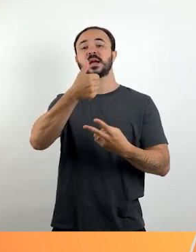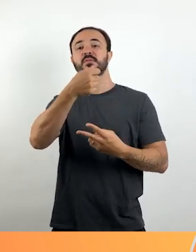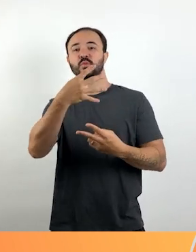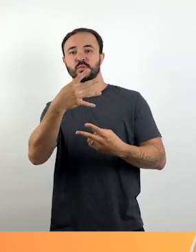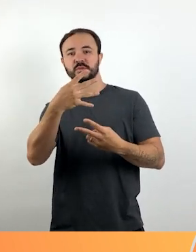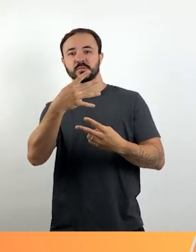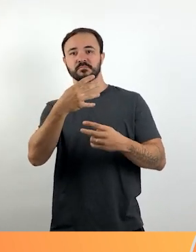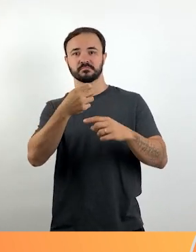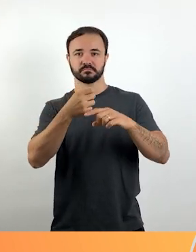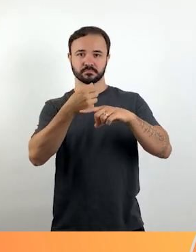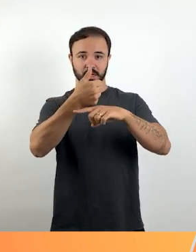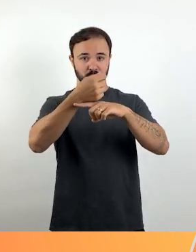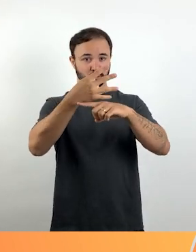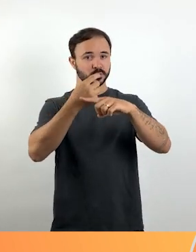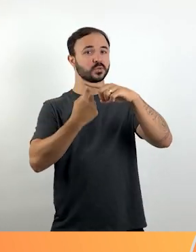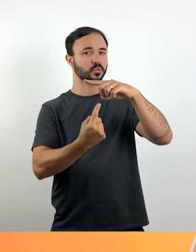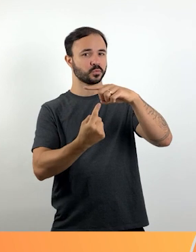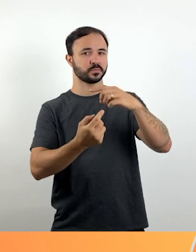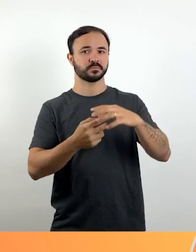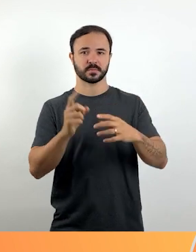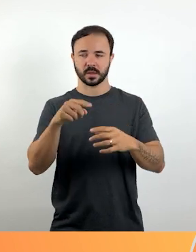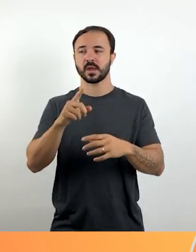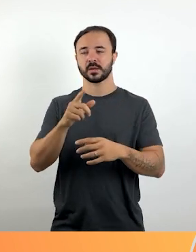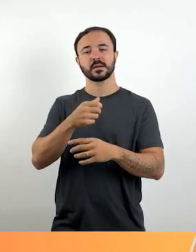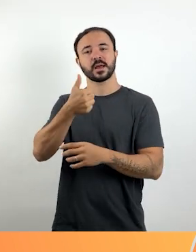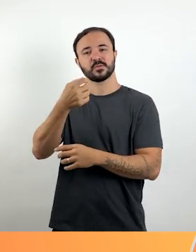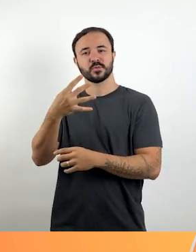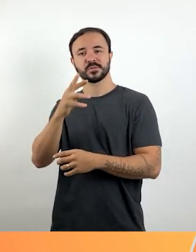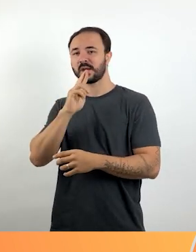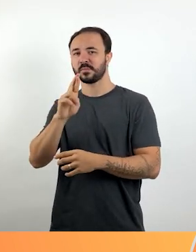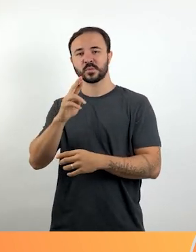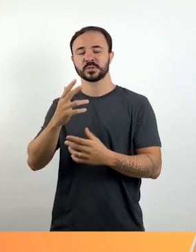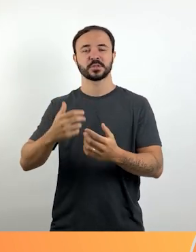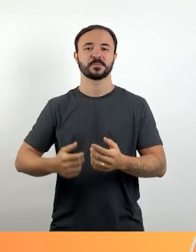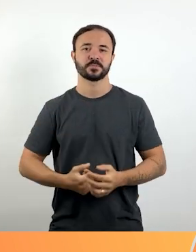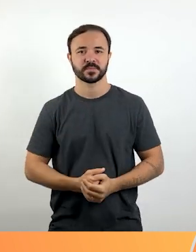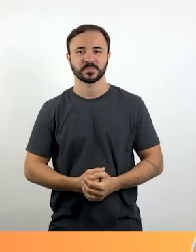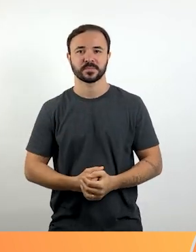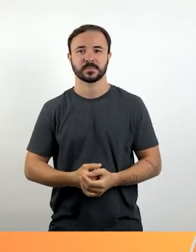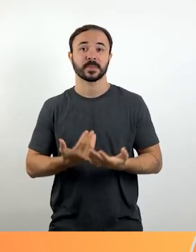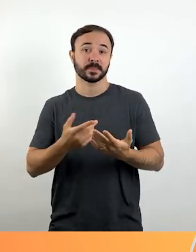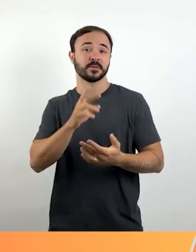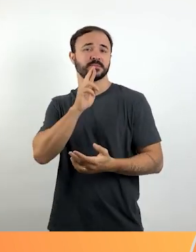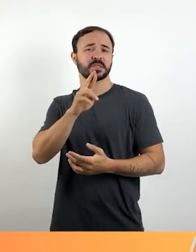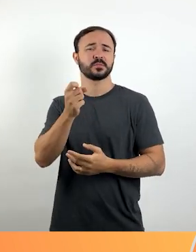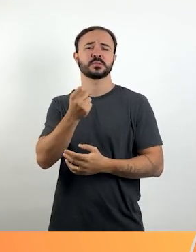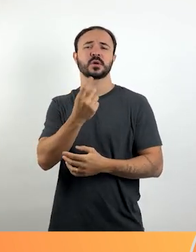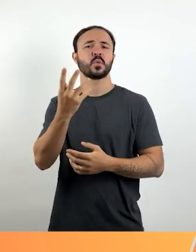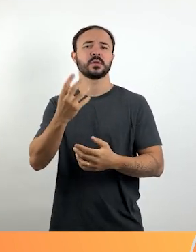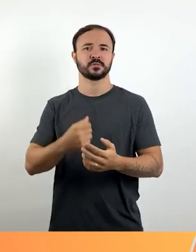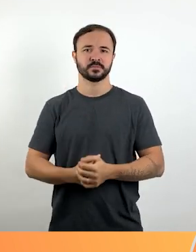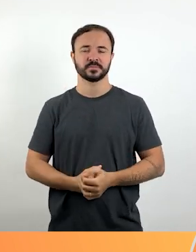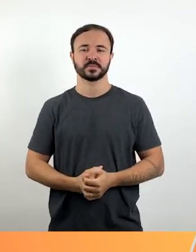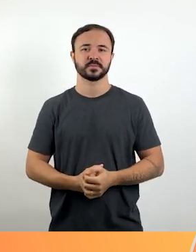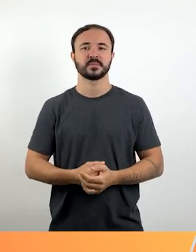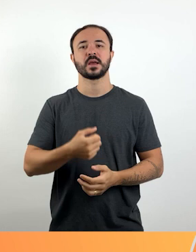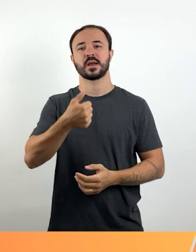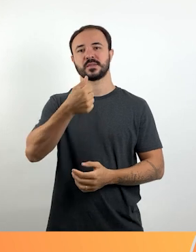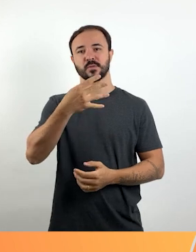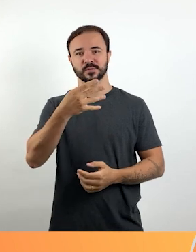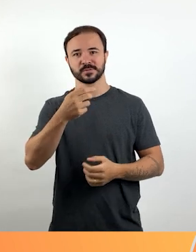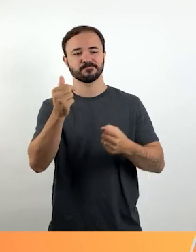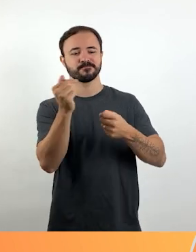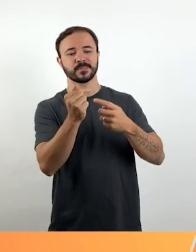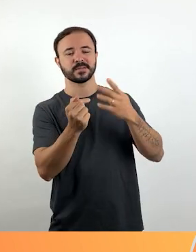1, 14 sobre 1 é o próprio 14. Então, o valor dessa expressão é 14, nós podemos marcar aí